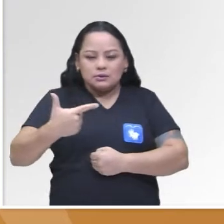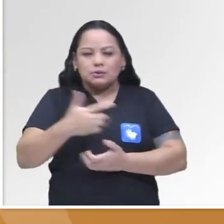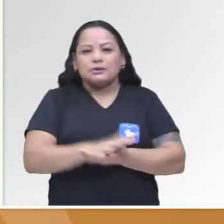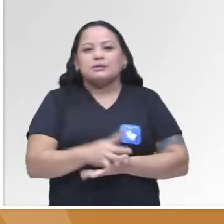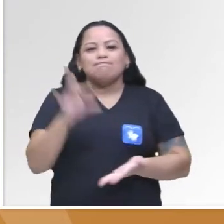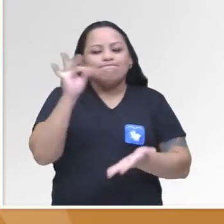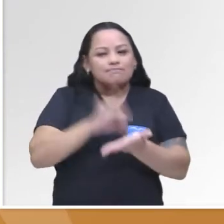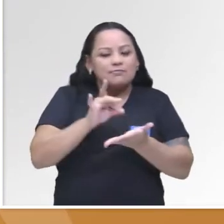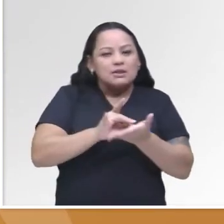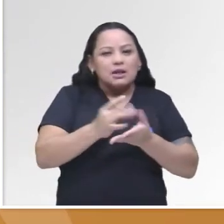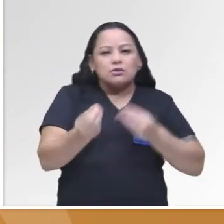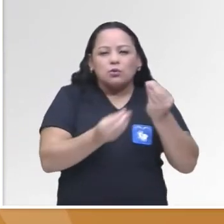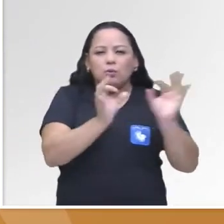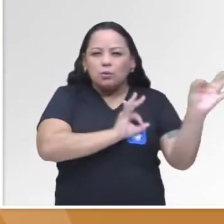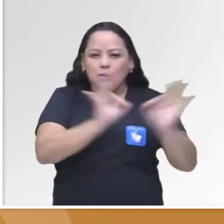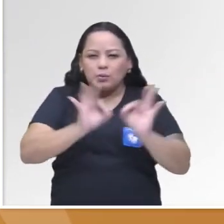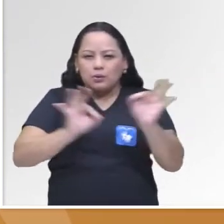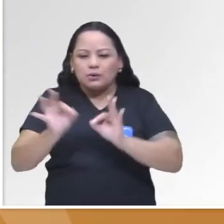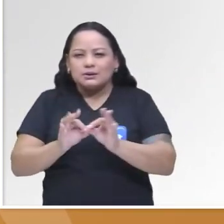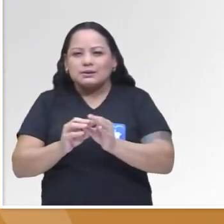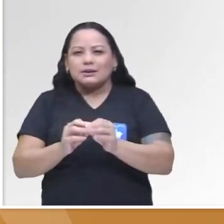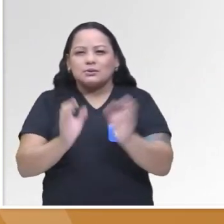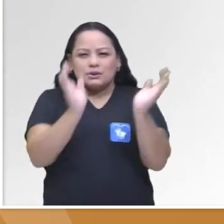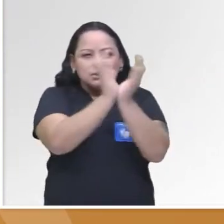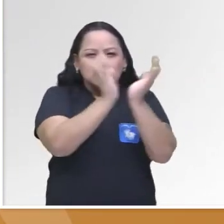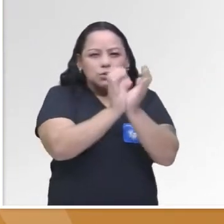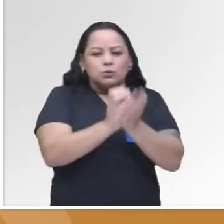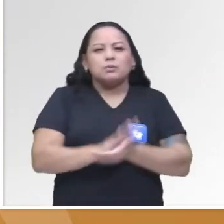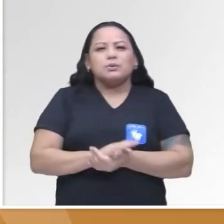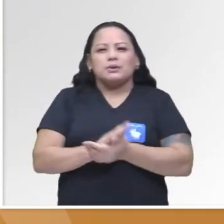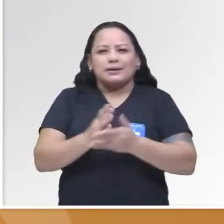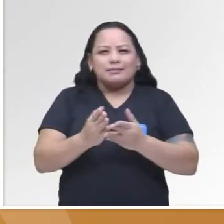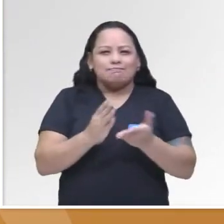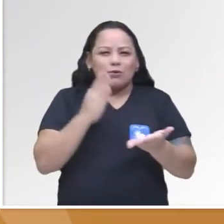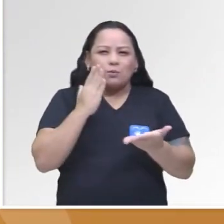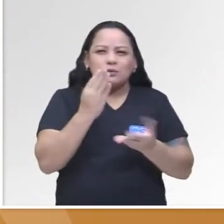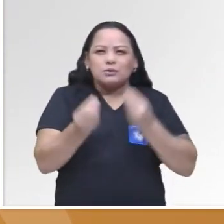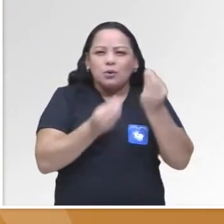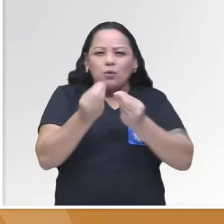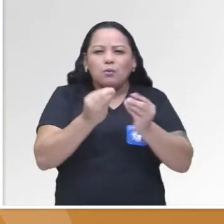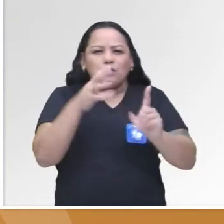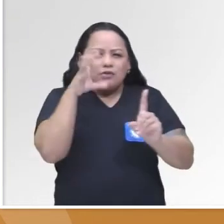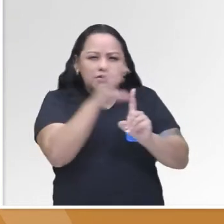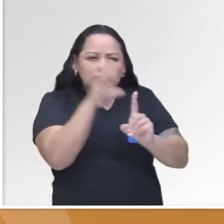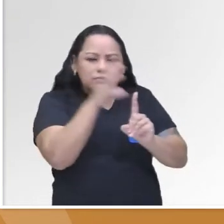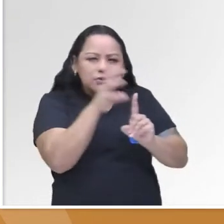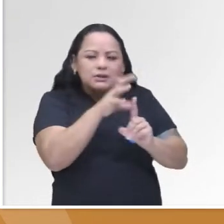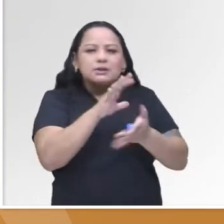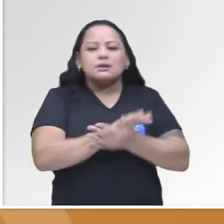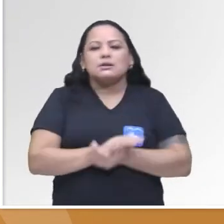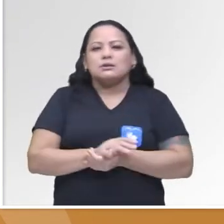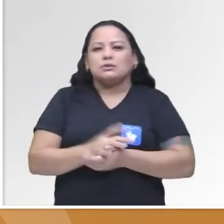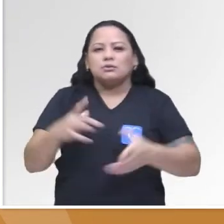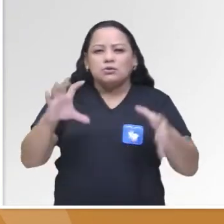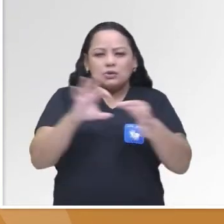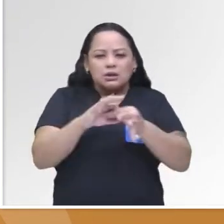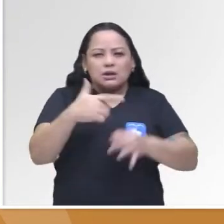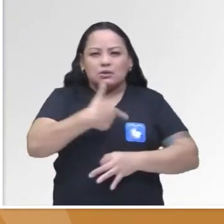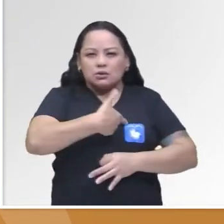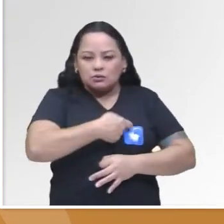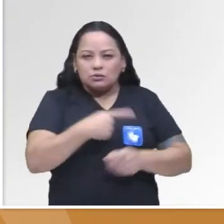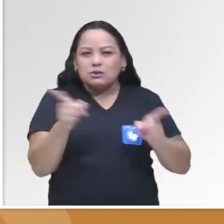justamente esse processo de colocar os interventores ali tomando o poder, que, claro, eles estavam ligados diretamente a Getúlio Vargas, e não às